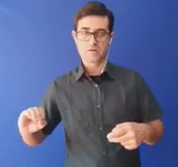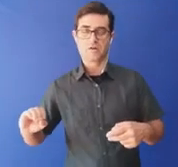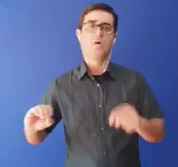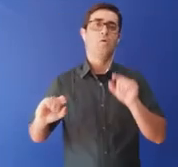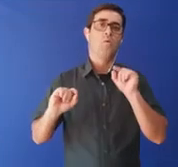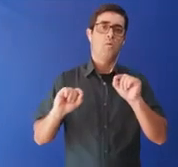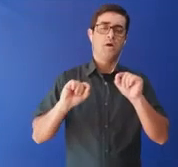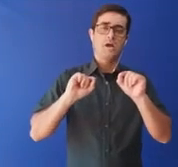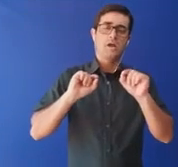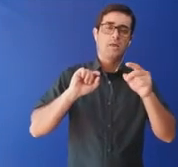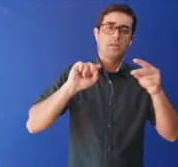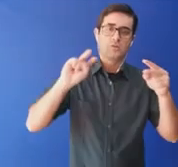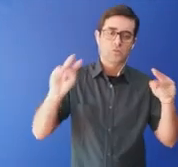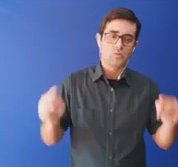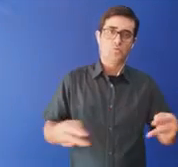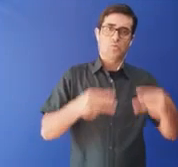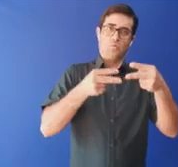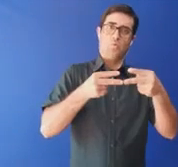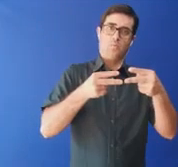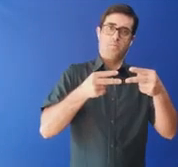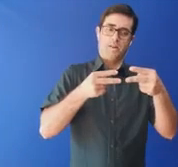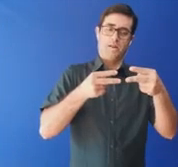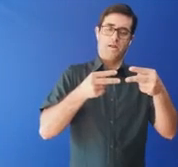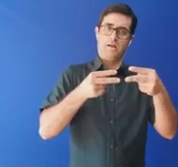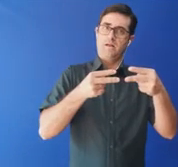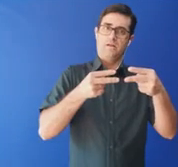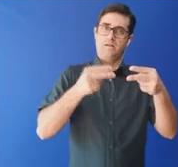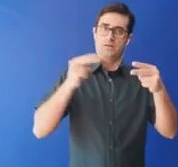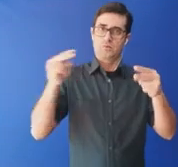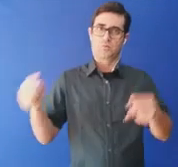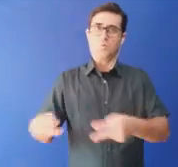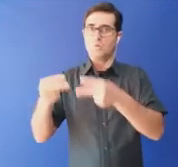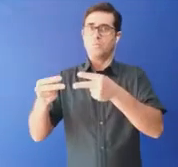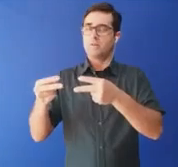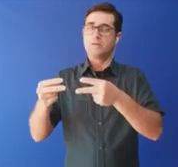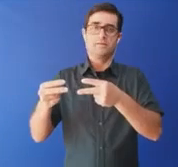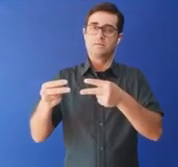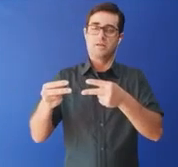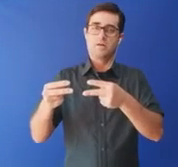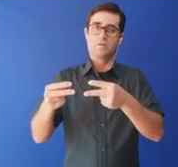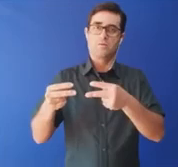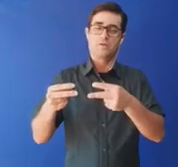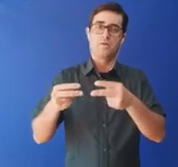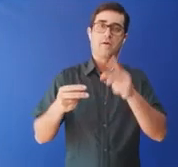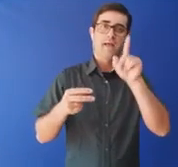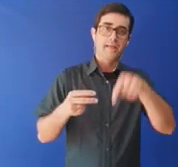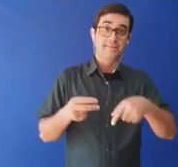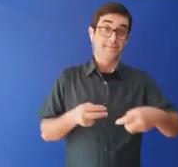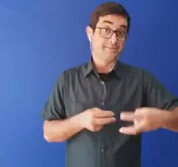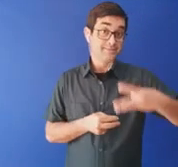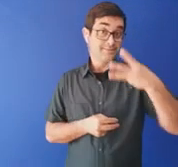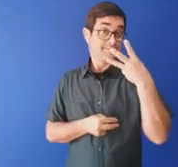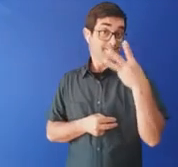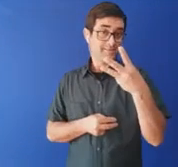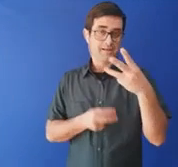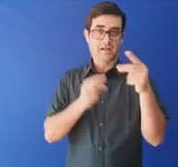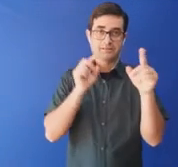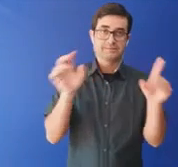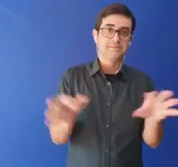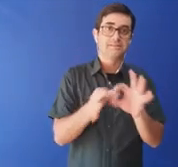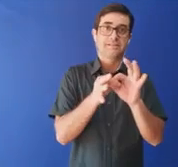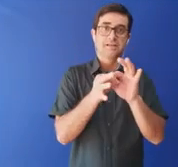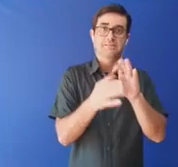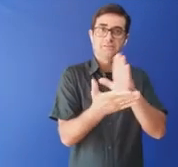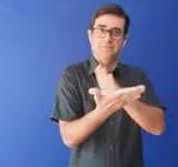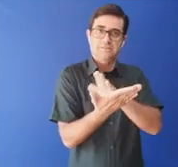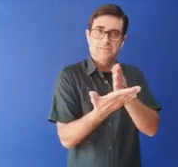não existe uma dupla e duas simples? E sim, existe 3 ligações intermediárias. porque o comprimento